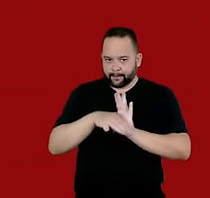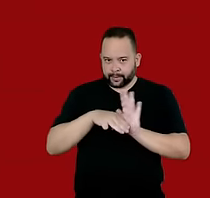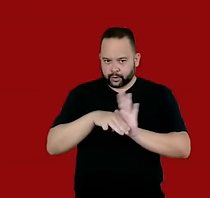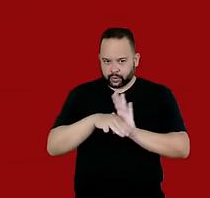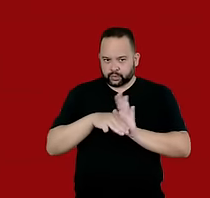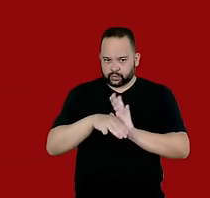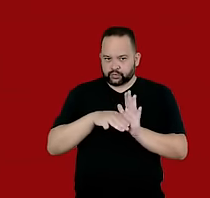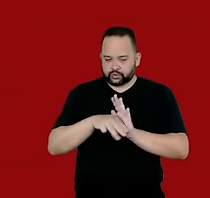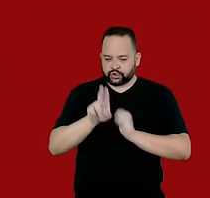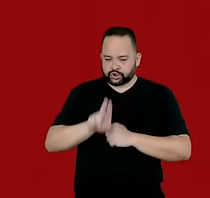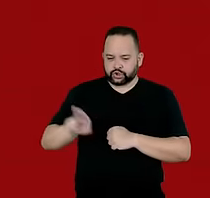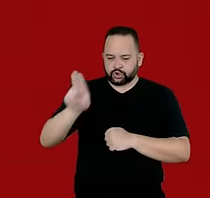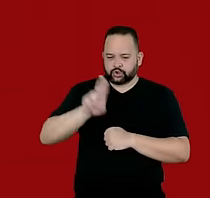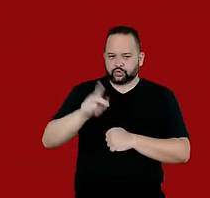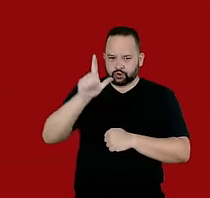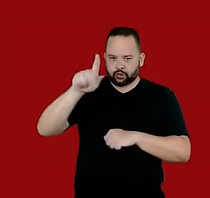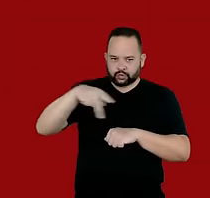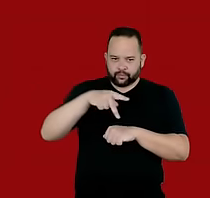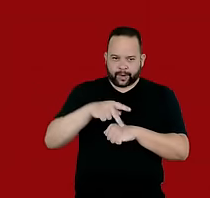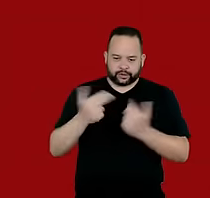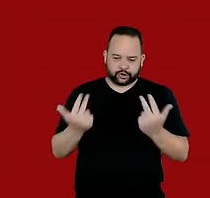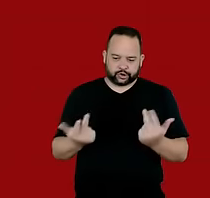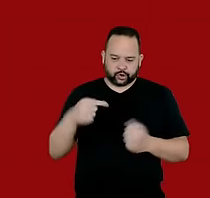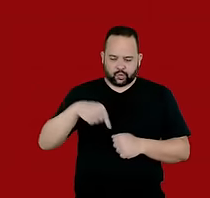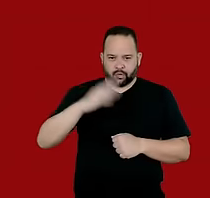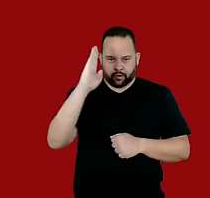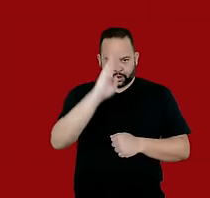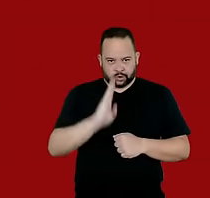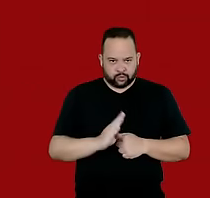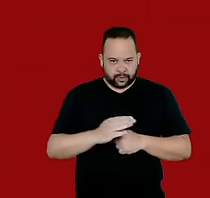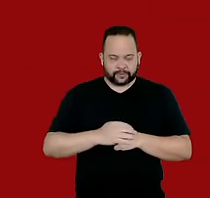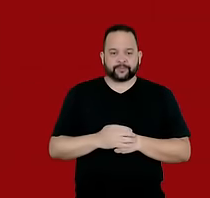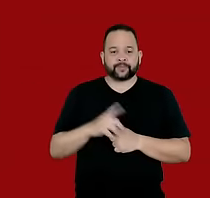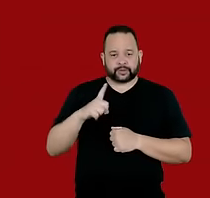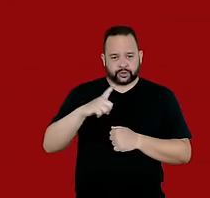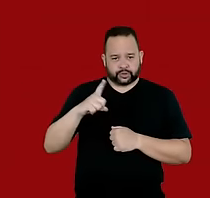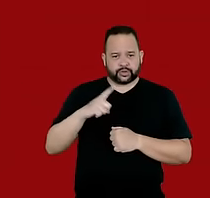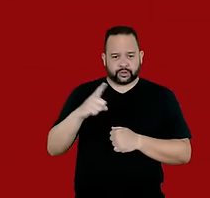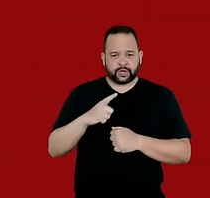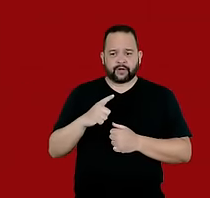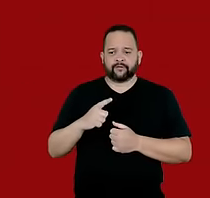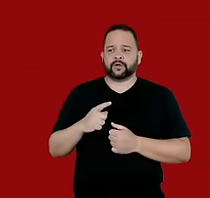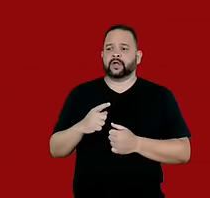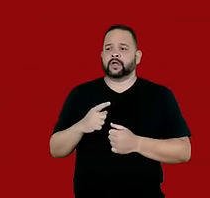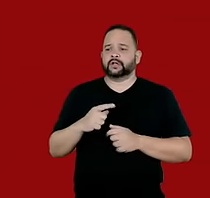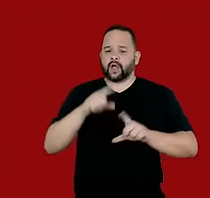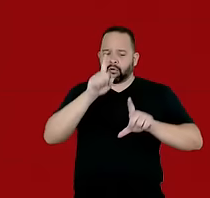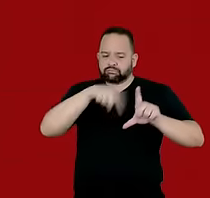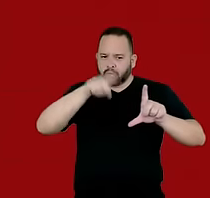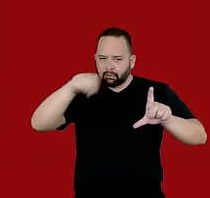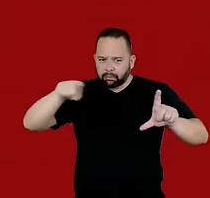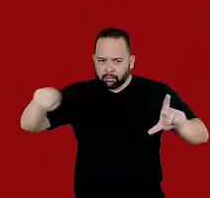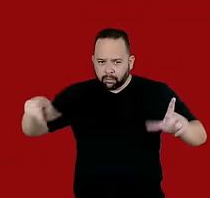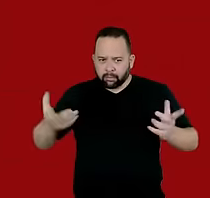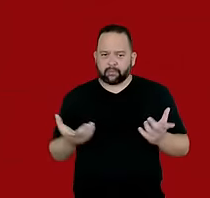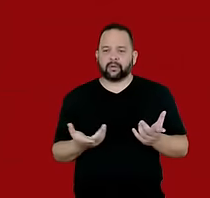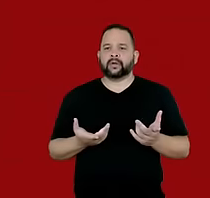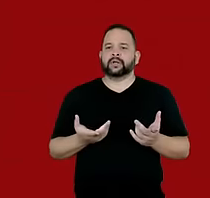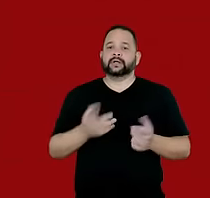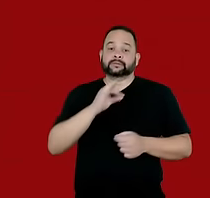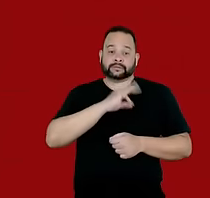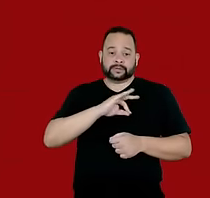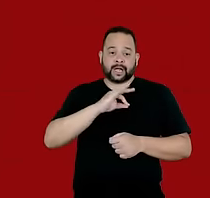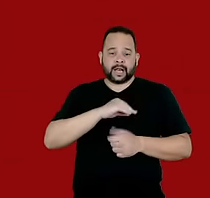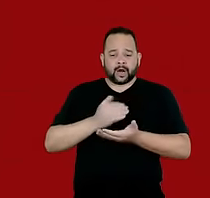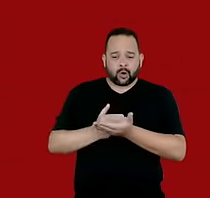Então a gente eh a gente teve um consumo bastante resiliente a parte de renda a gente começou a ter uma recuperação do salário real